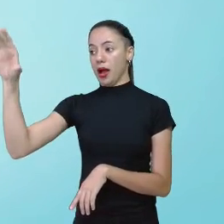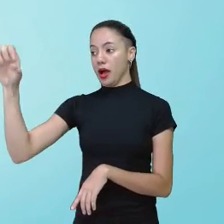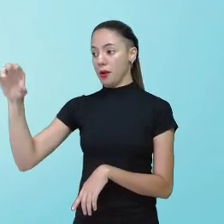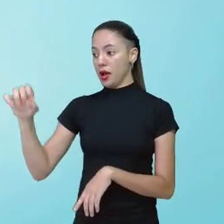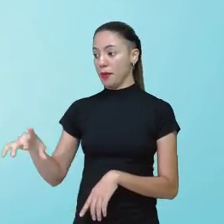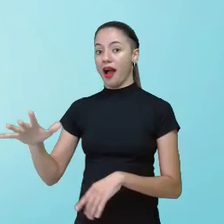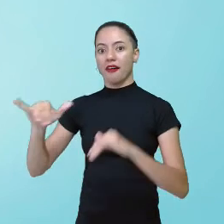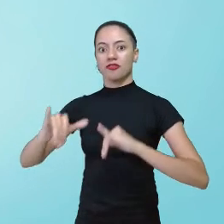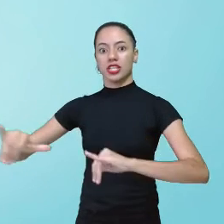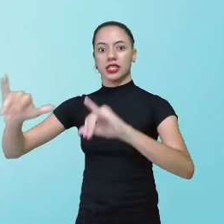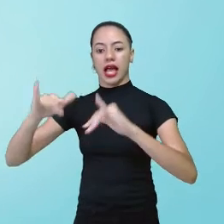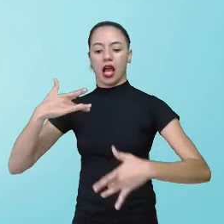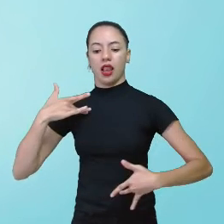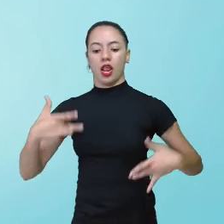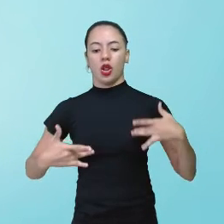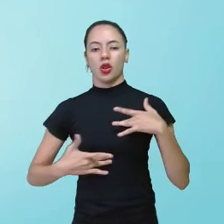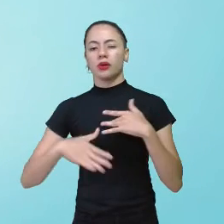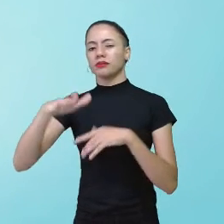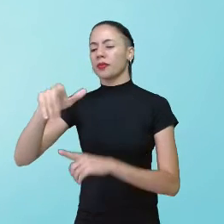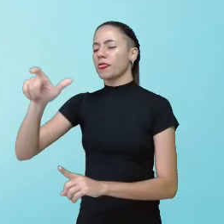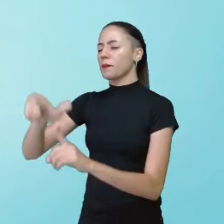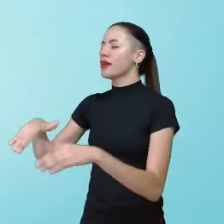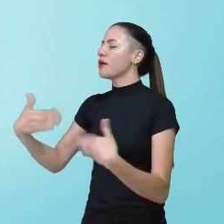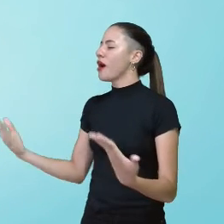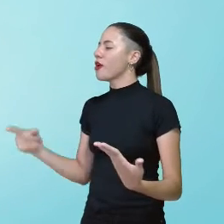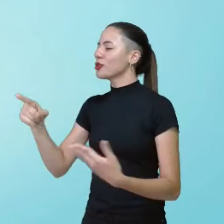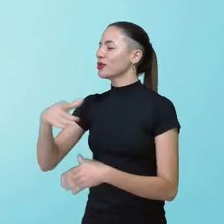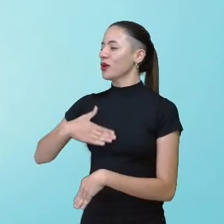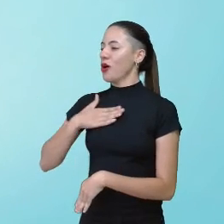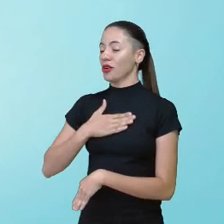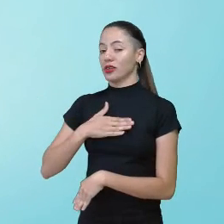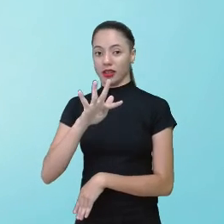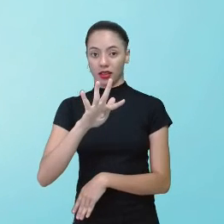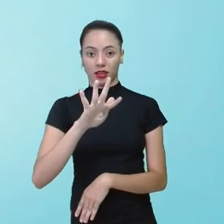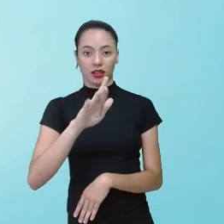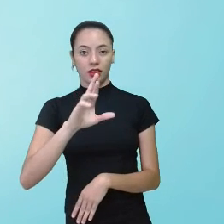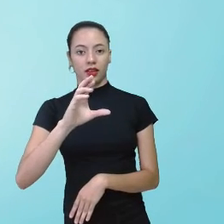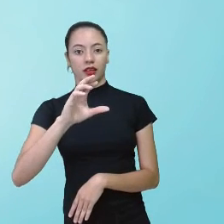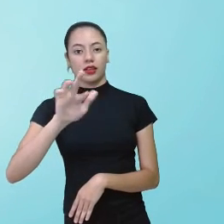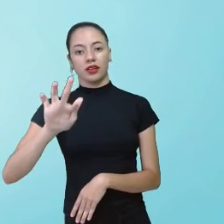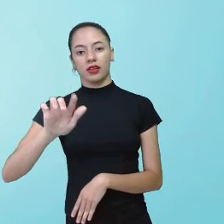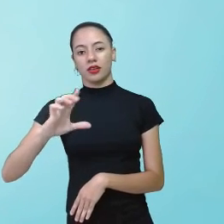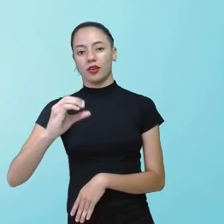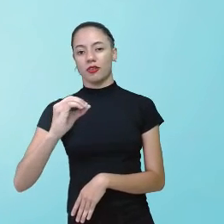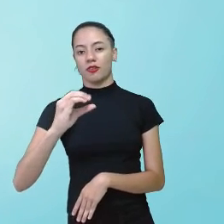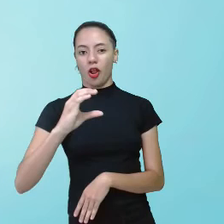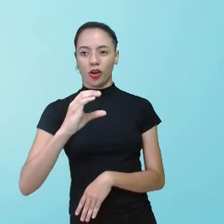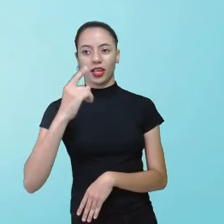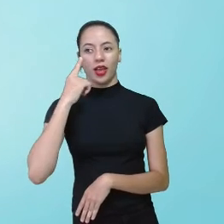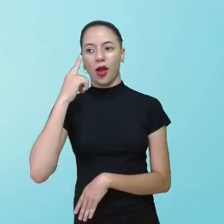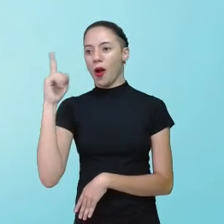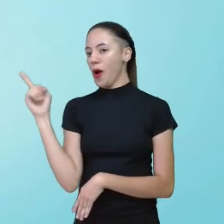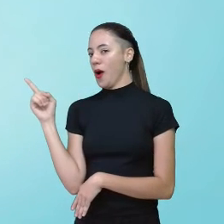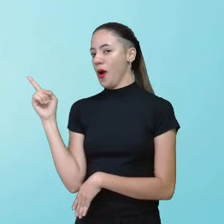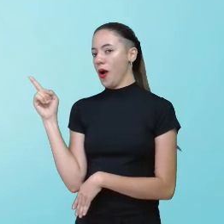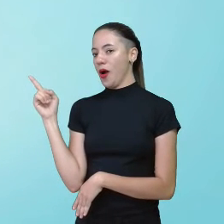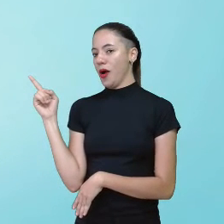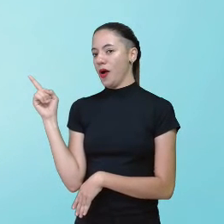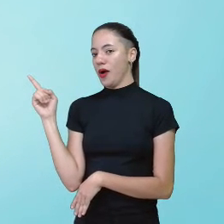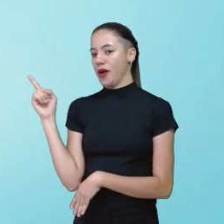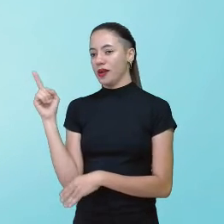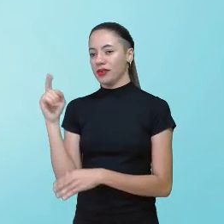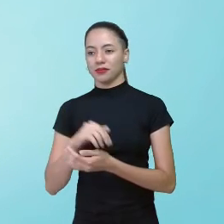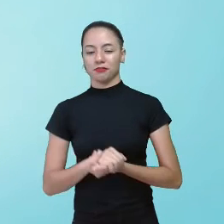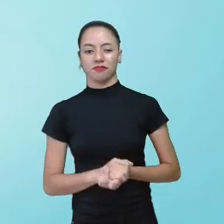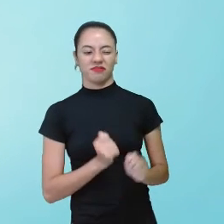aí, Armando, que personagem é esse que tu gosta? Esse aí é o Flock. É o jovem gosta do Flock, aí como ele é descolado, ó, fazendo assim, plá,